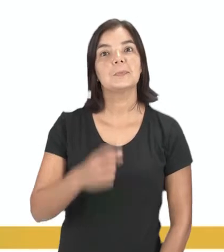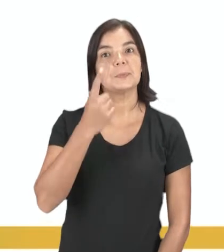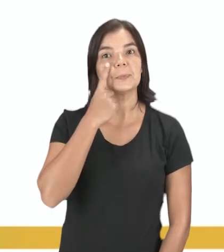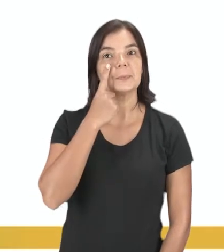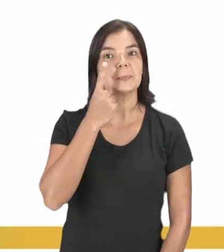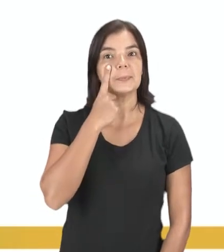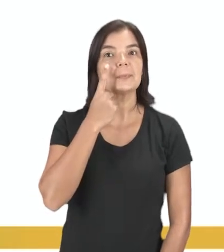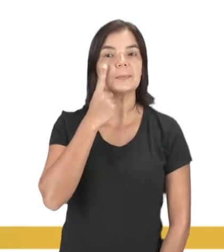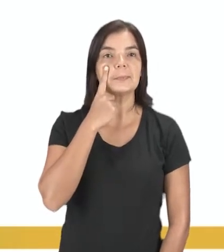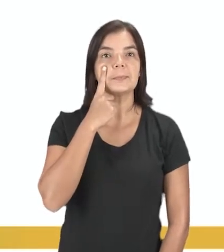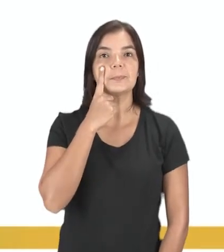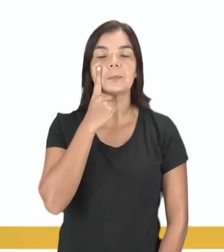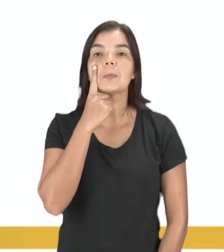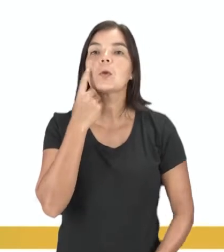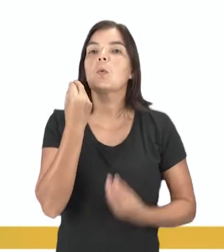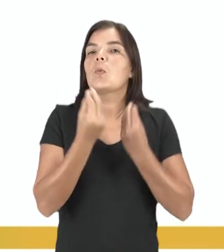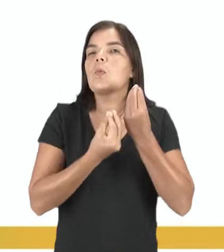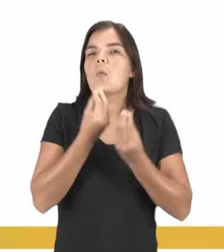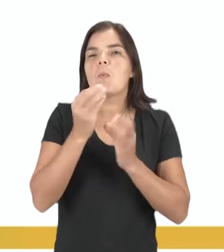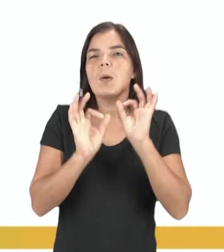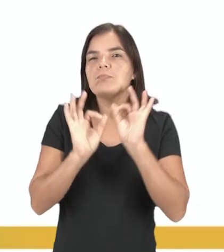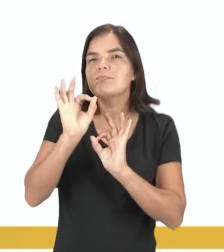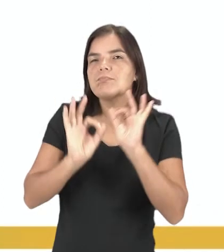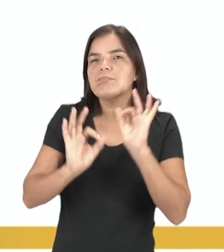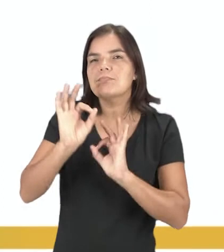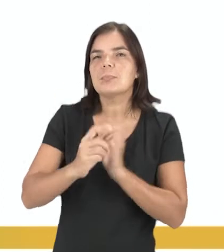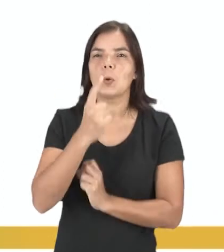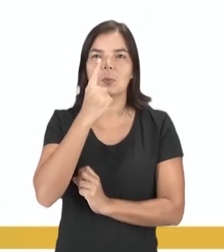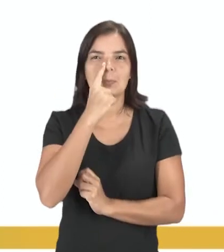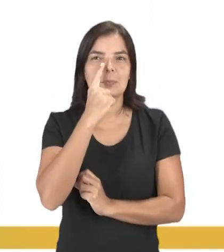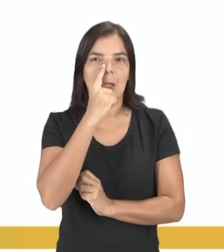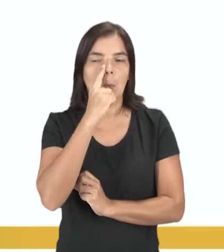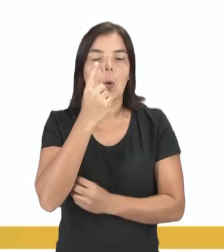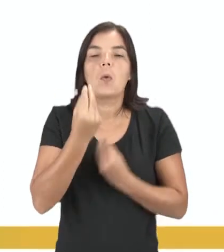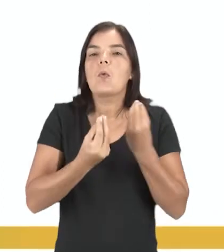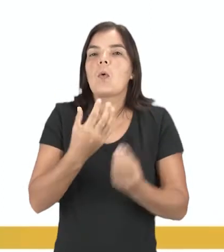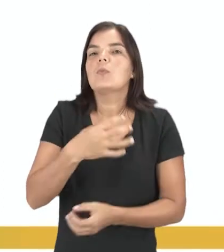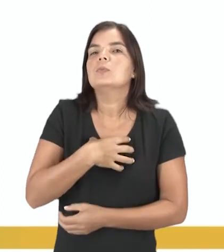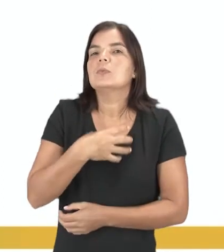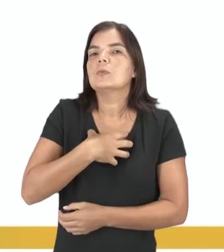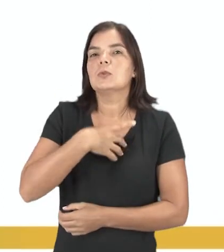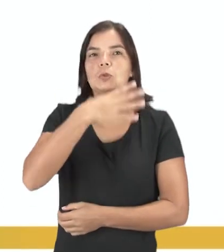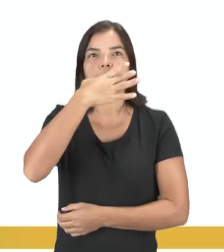Observando a anatomia do nariz. Então, como sentimos os